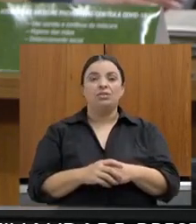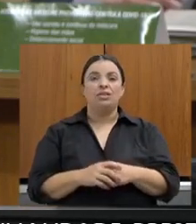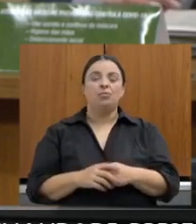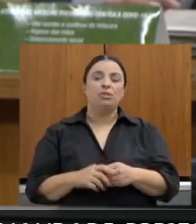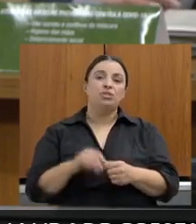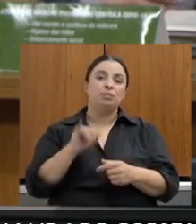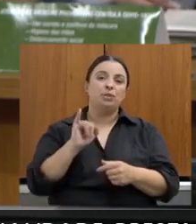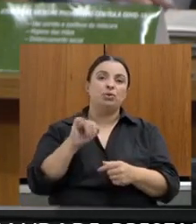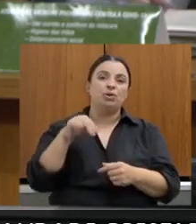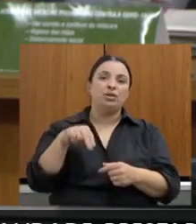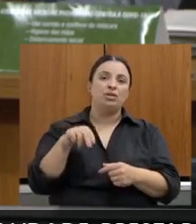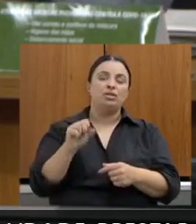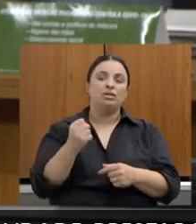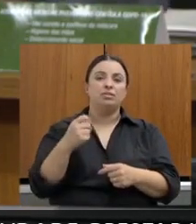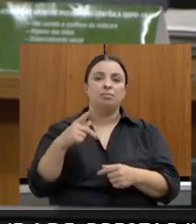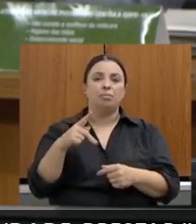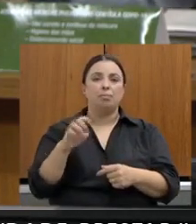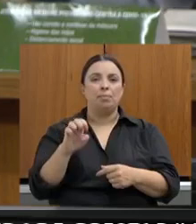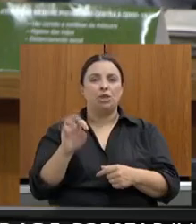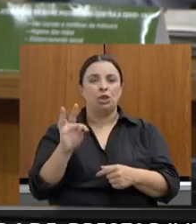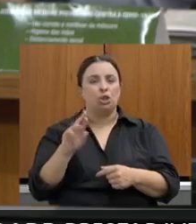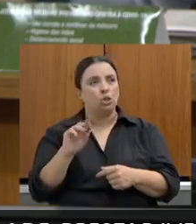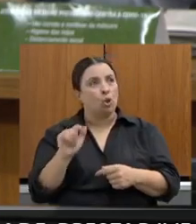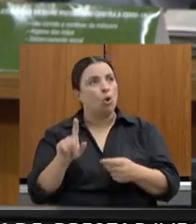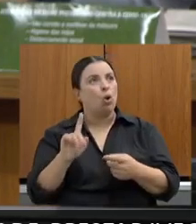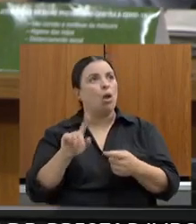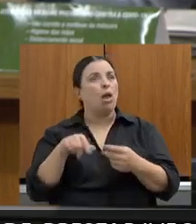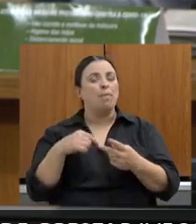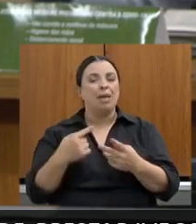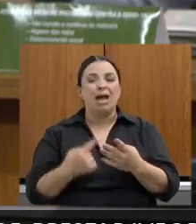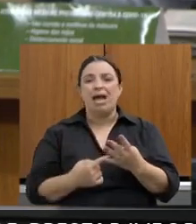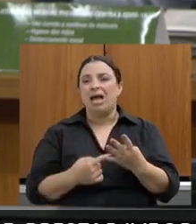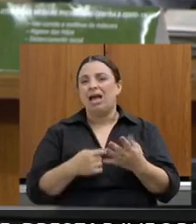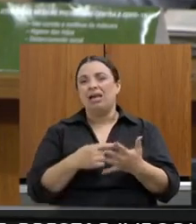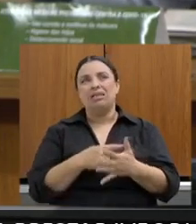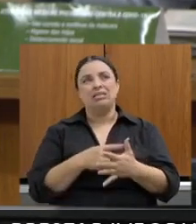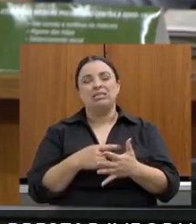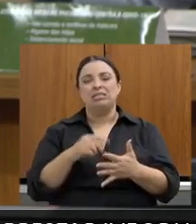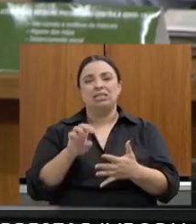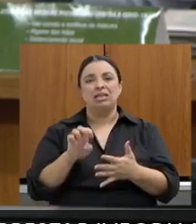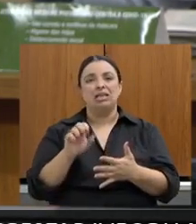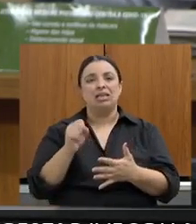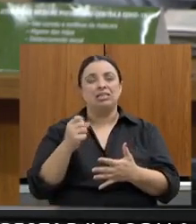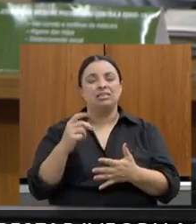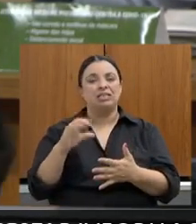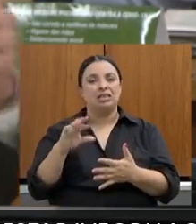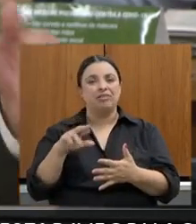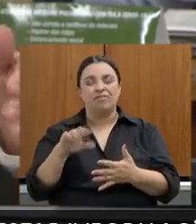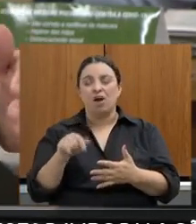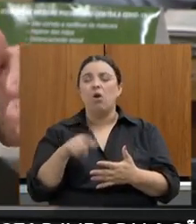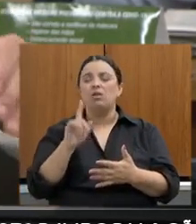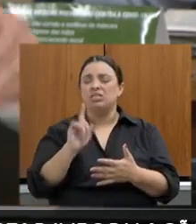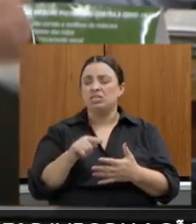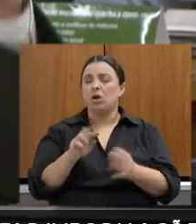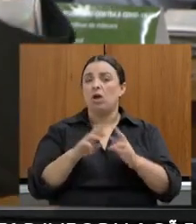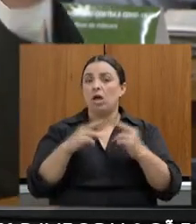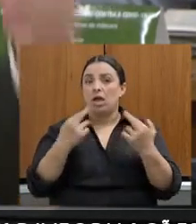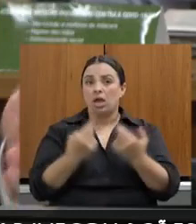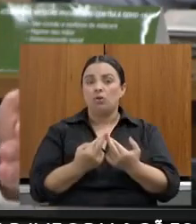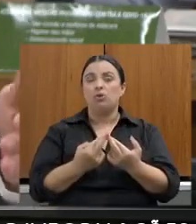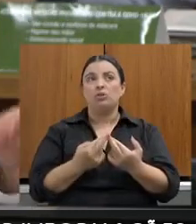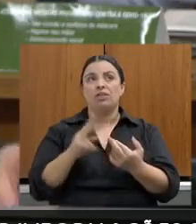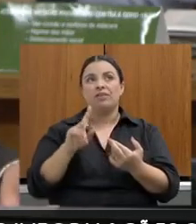tão são reuniões que se prolongaram ao longo deste mês eo início do próximo mês tá bem